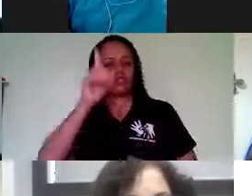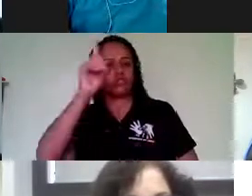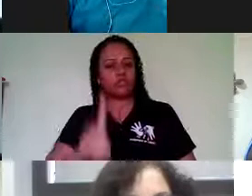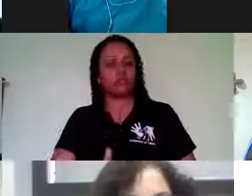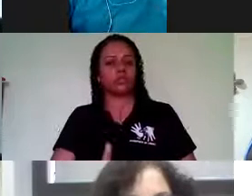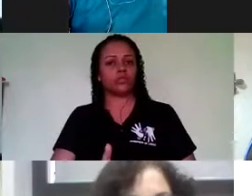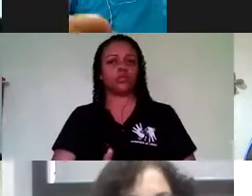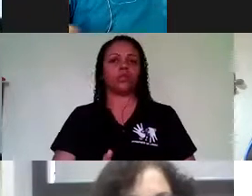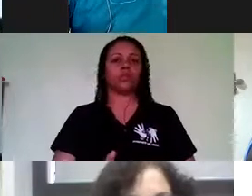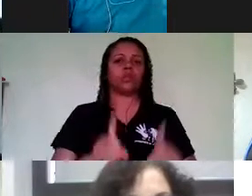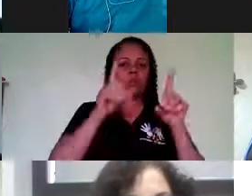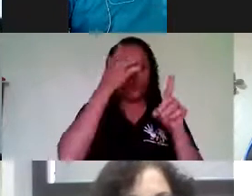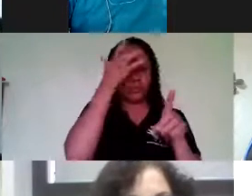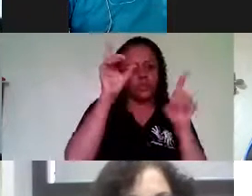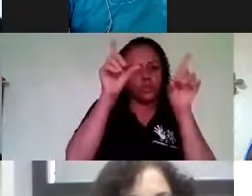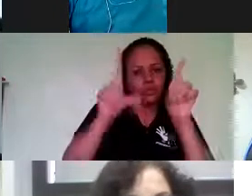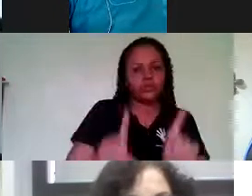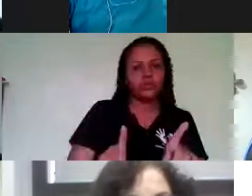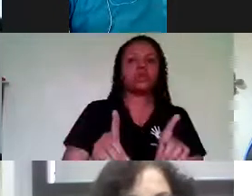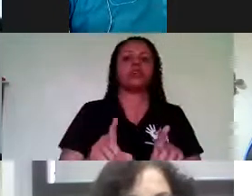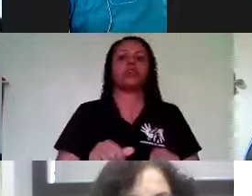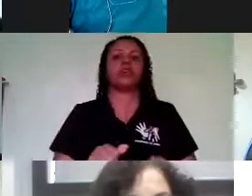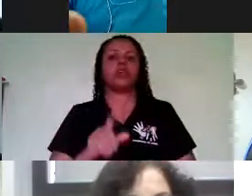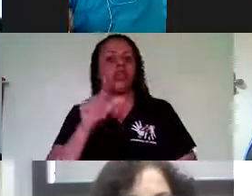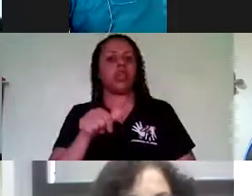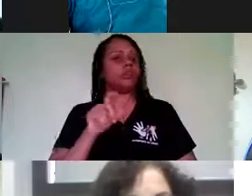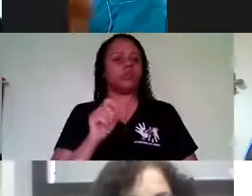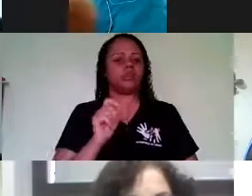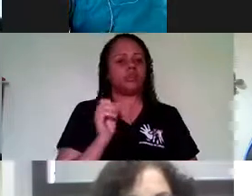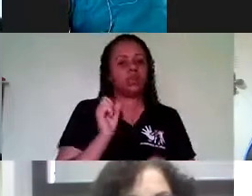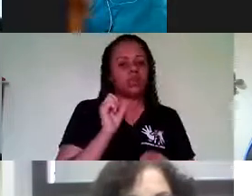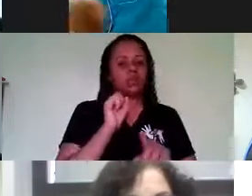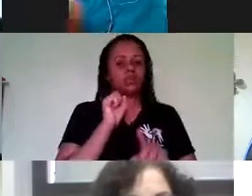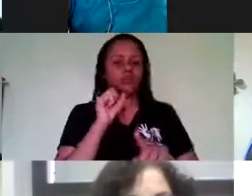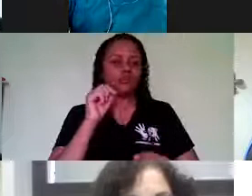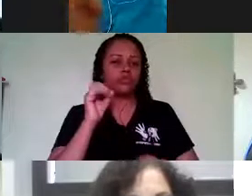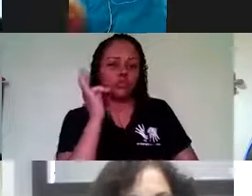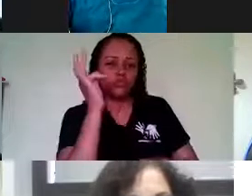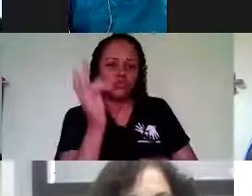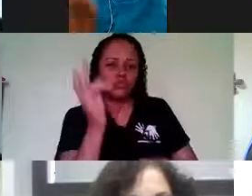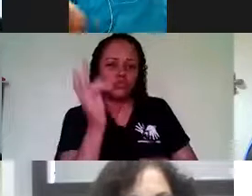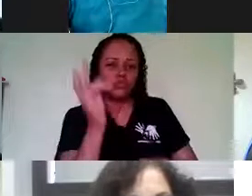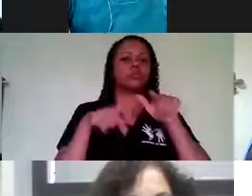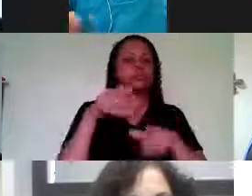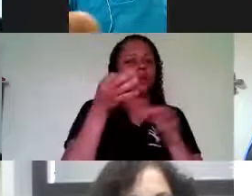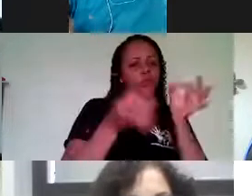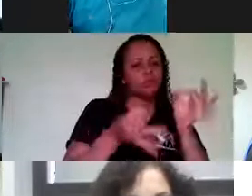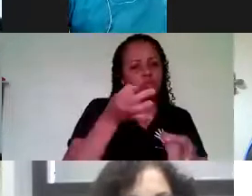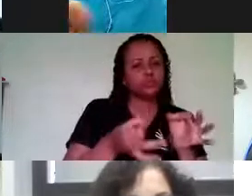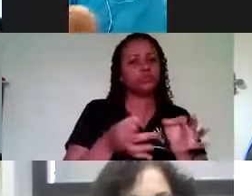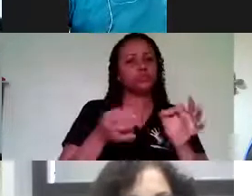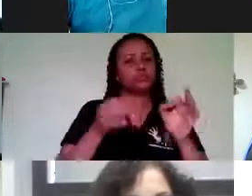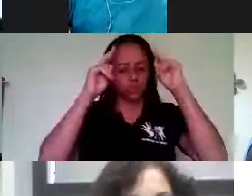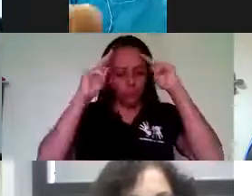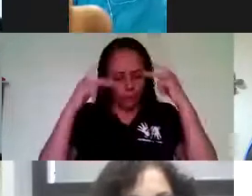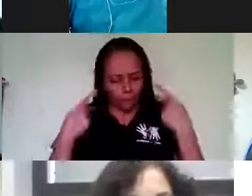fala da construção, né, de um mundo do trabalho mais justo, mais humano, mais democrático. Nós falamos